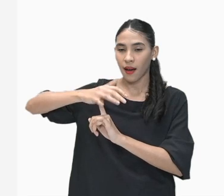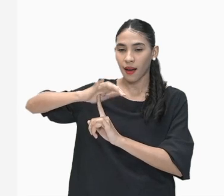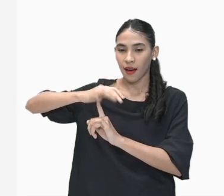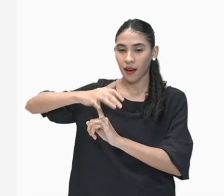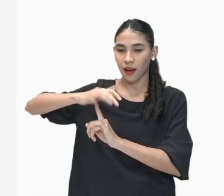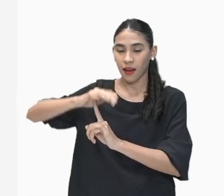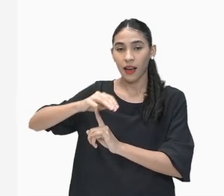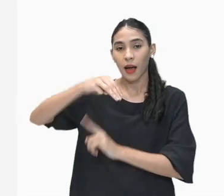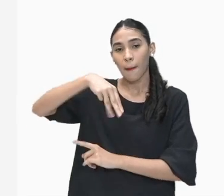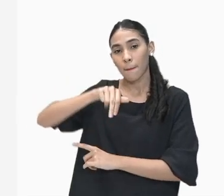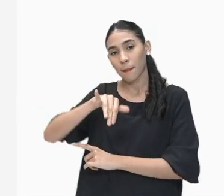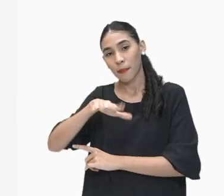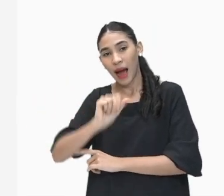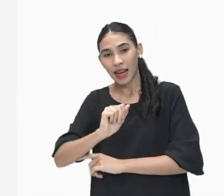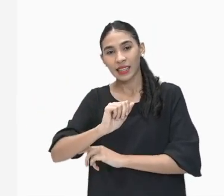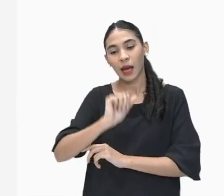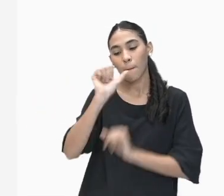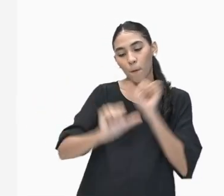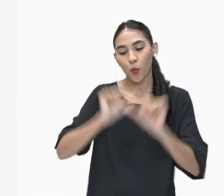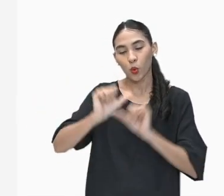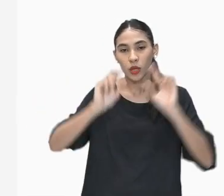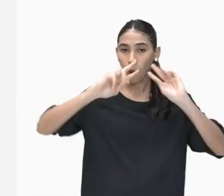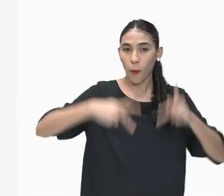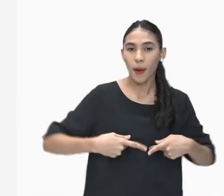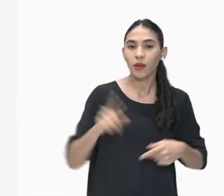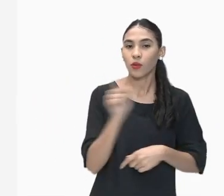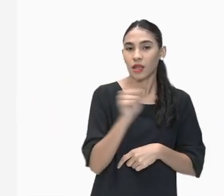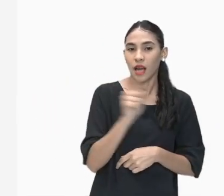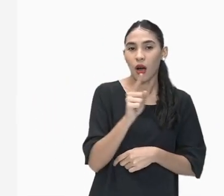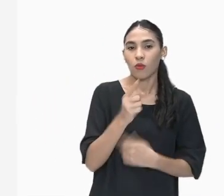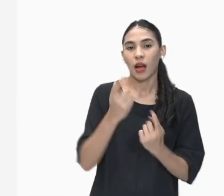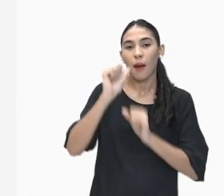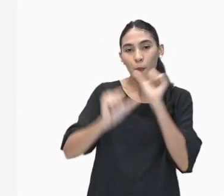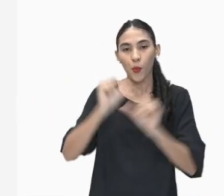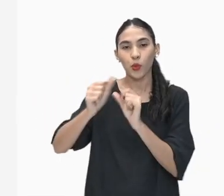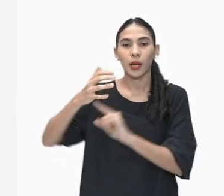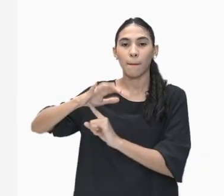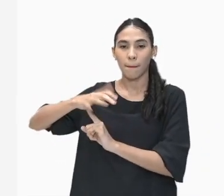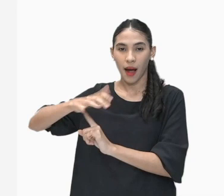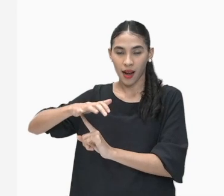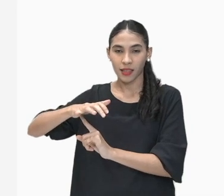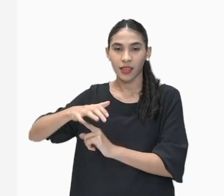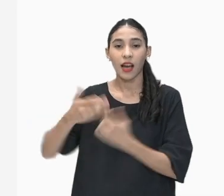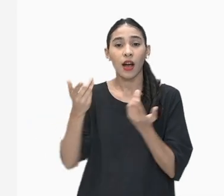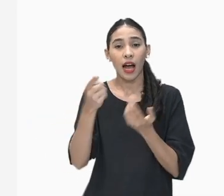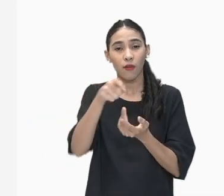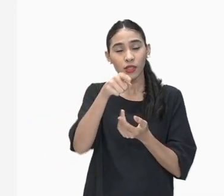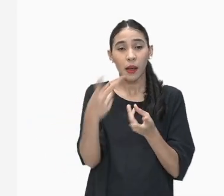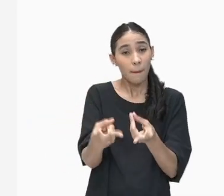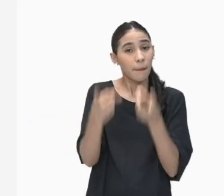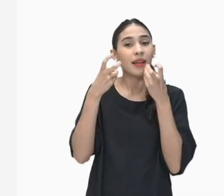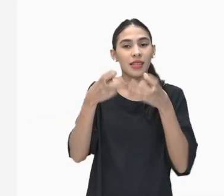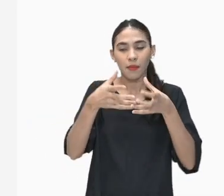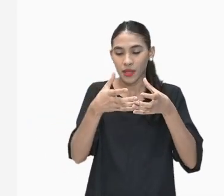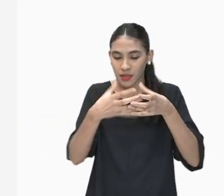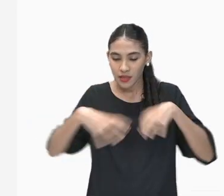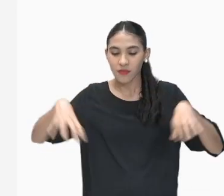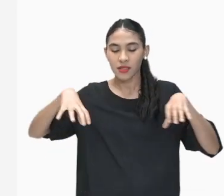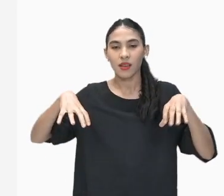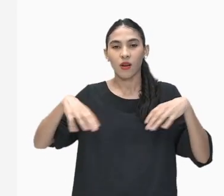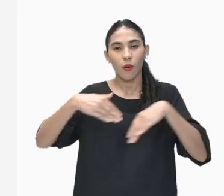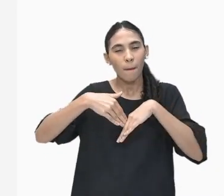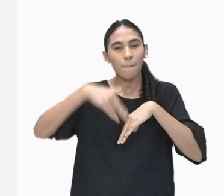energia humana. Visto isso, já é possível percebermos a divisão do trabalho que se torna ainda